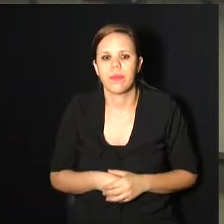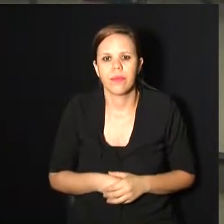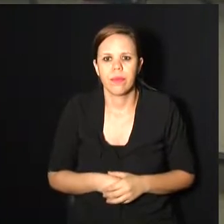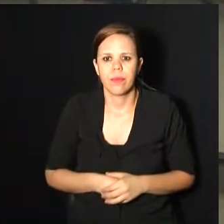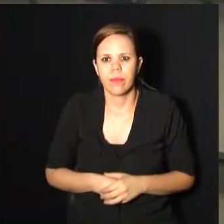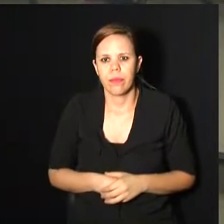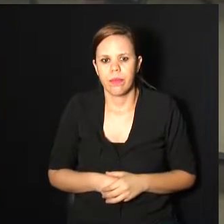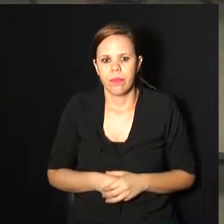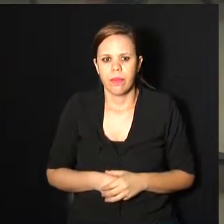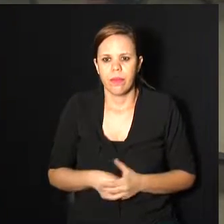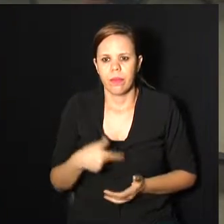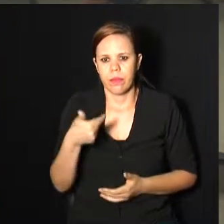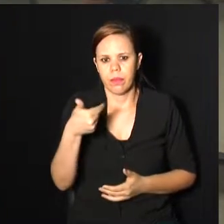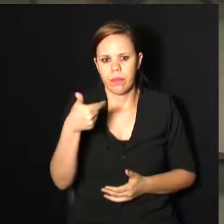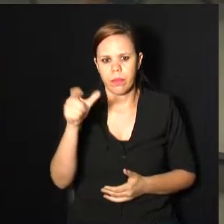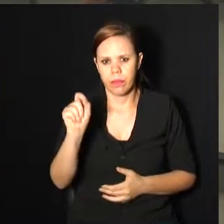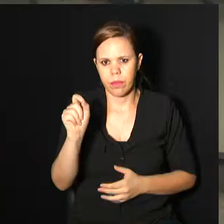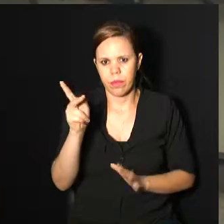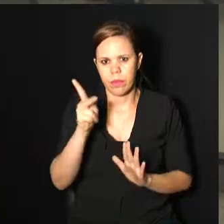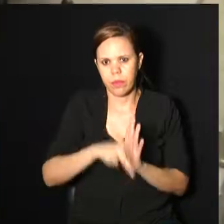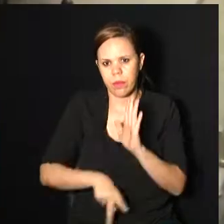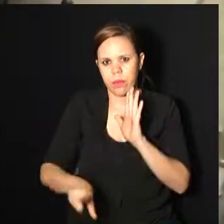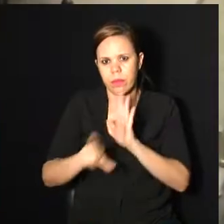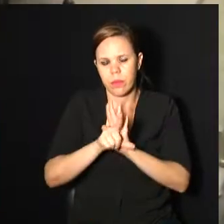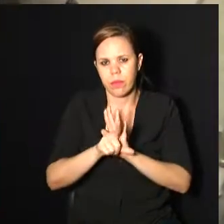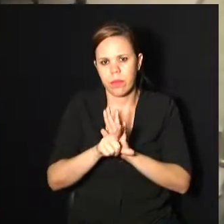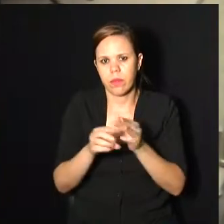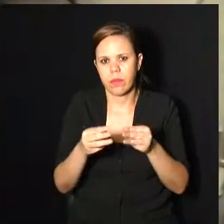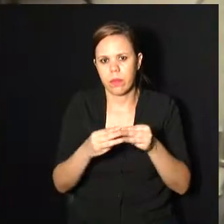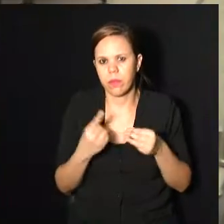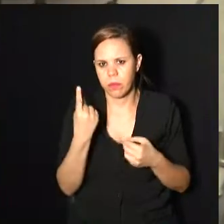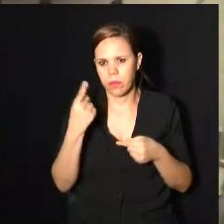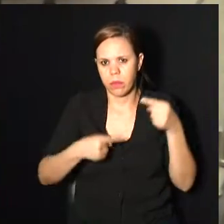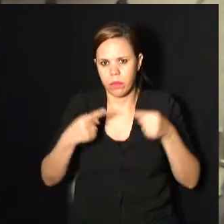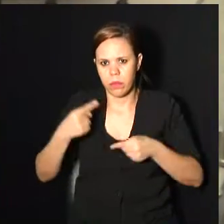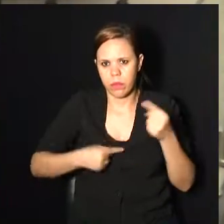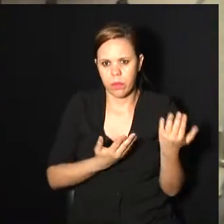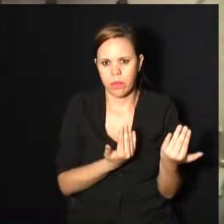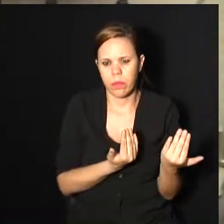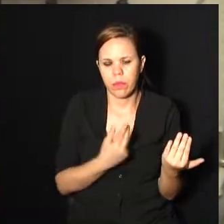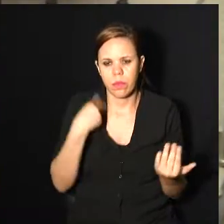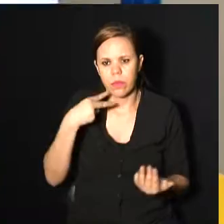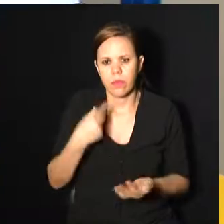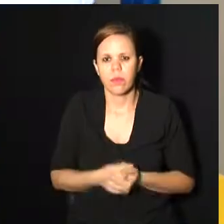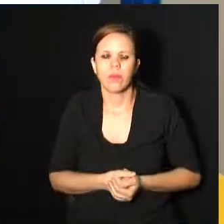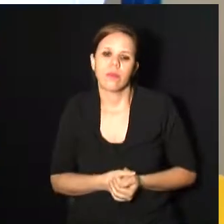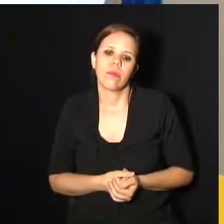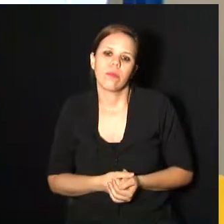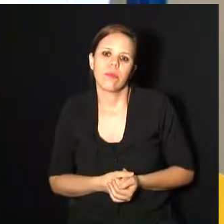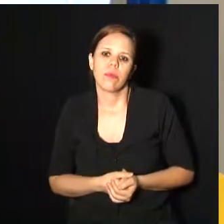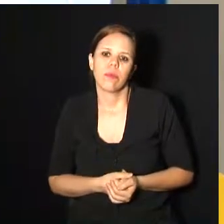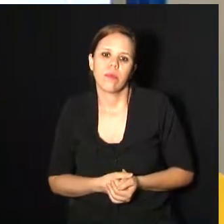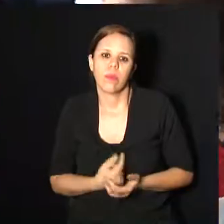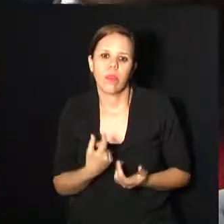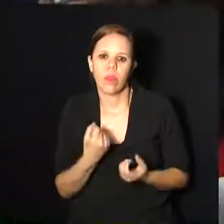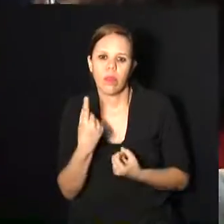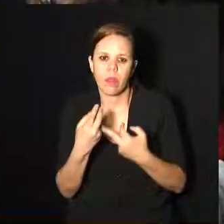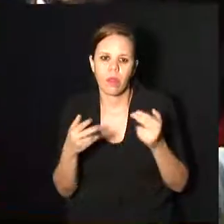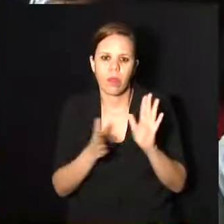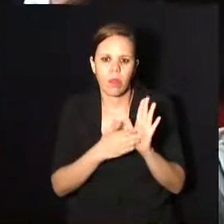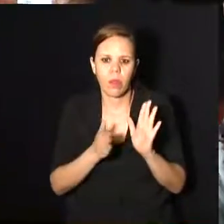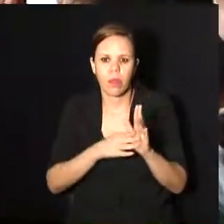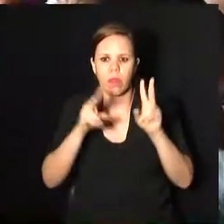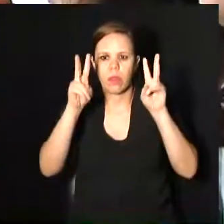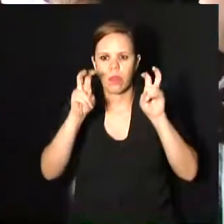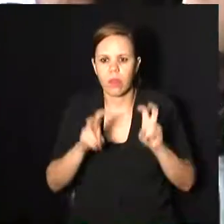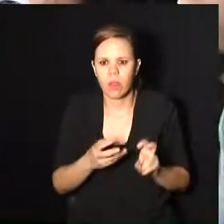vez, 10 projetos de lei e uma moção foram discutidos pelos jovens vereadores. Uma das propostas foi sobre